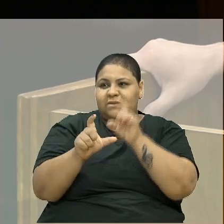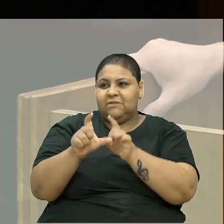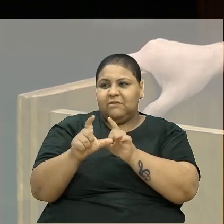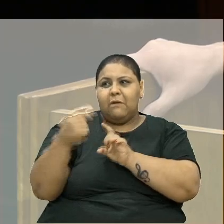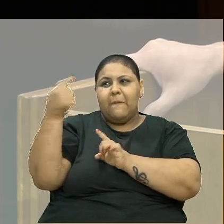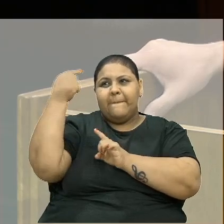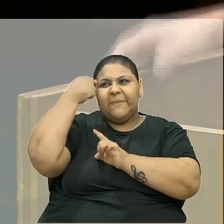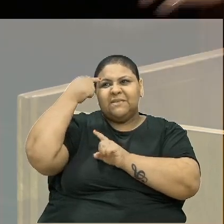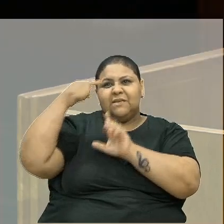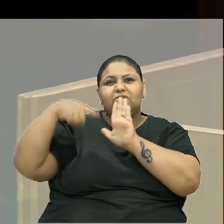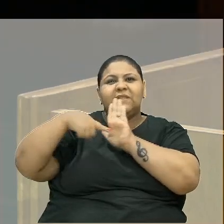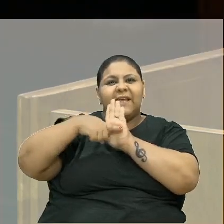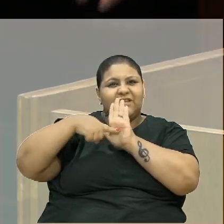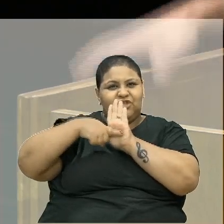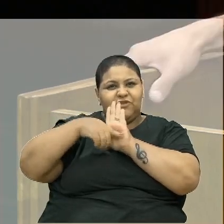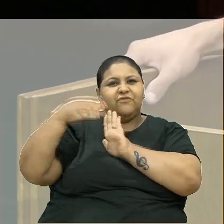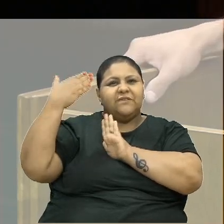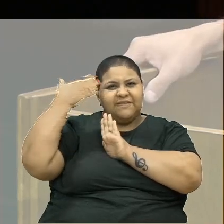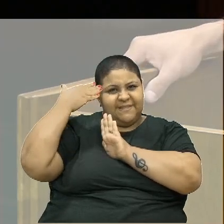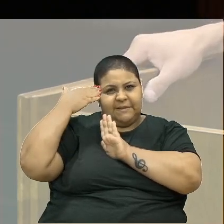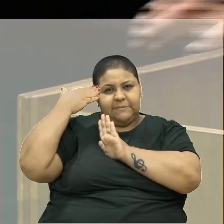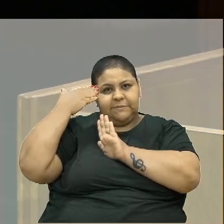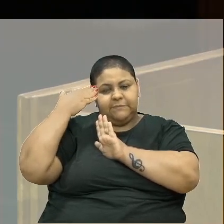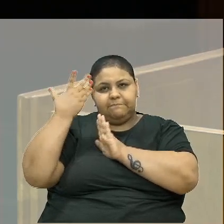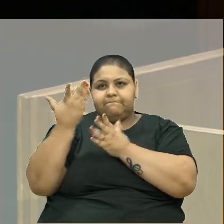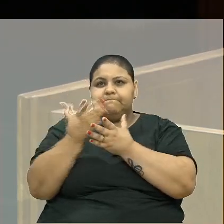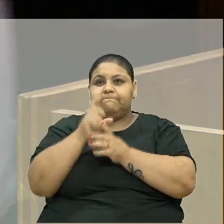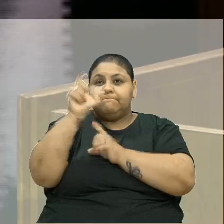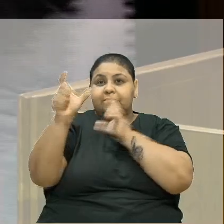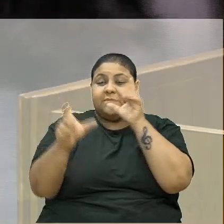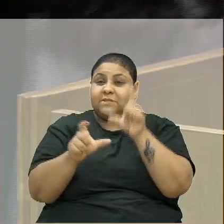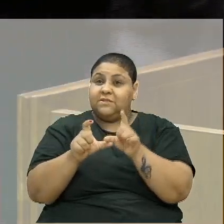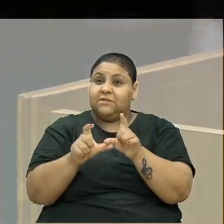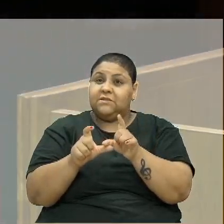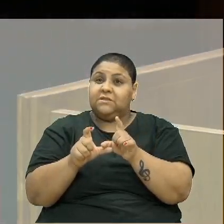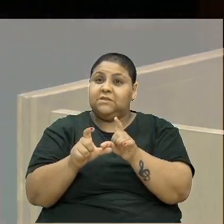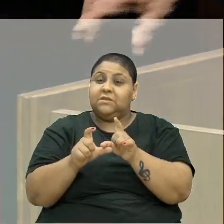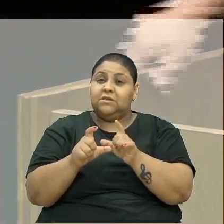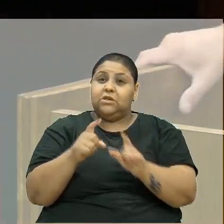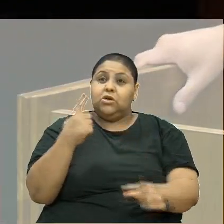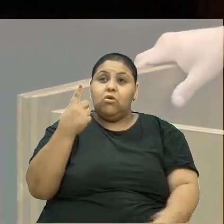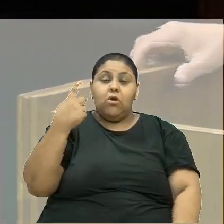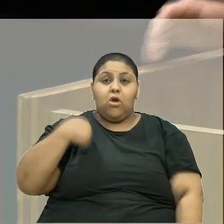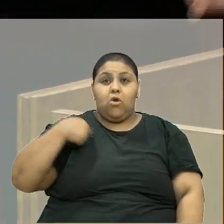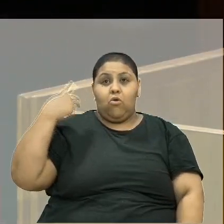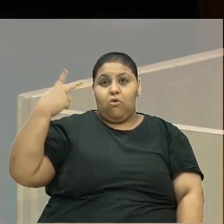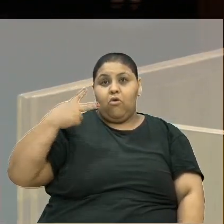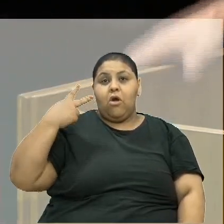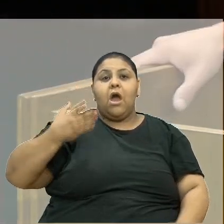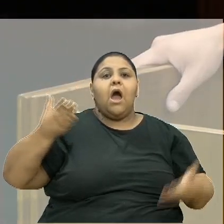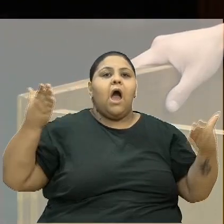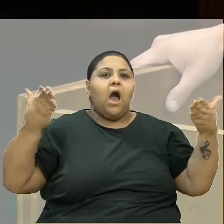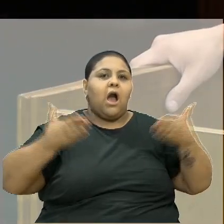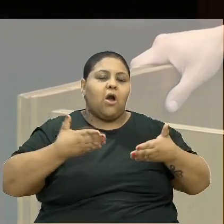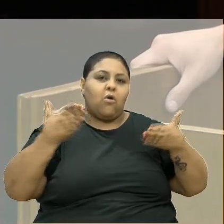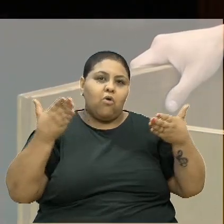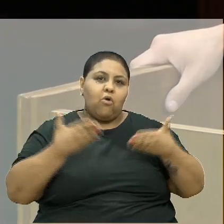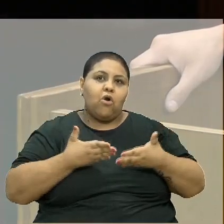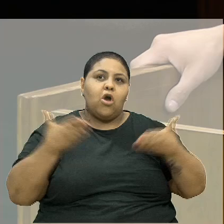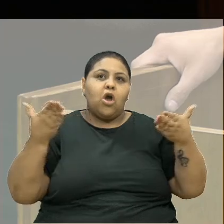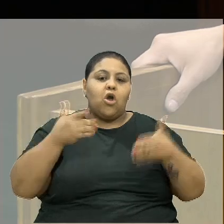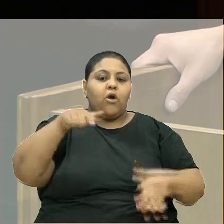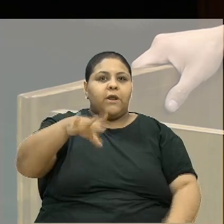negativas. Inclusive pessoas que eu, o único vereador que estava lá naquele momento, agora estão